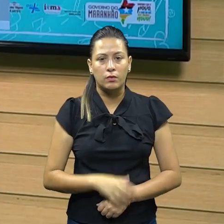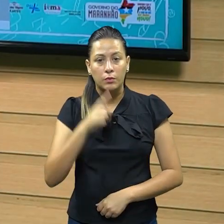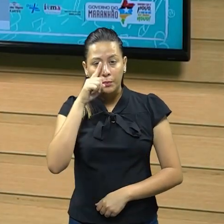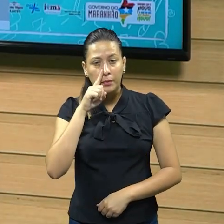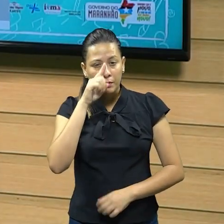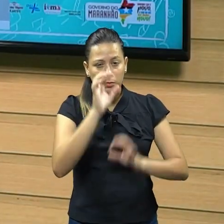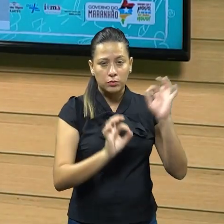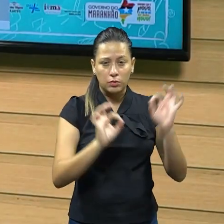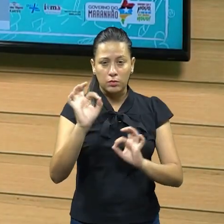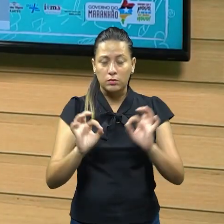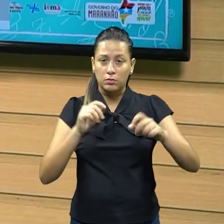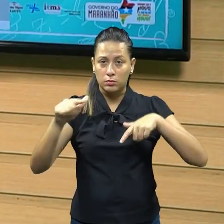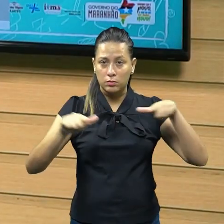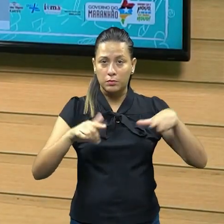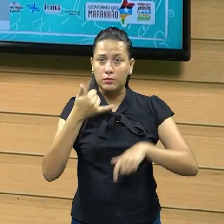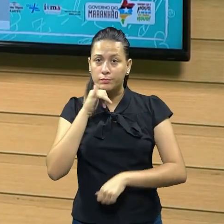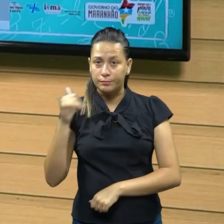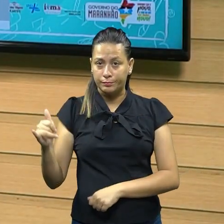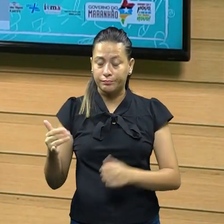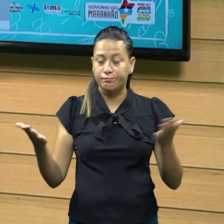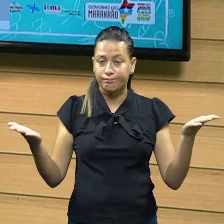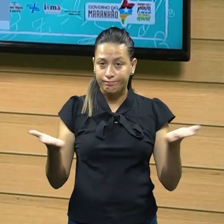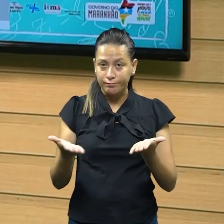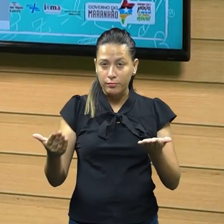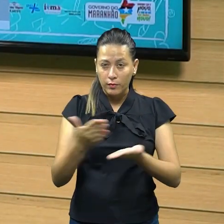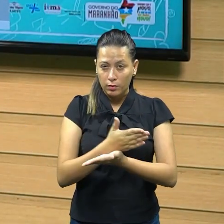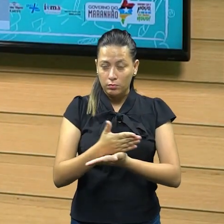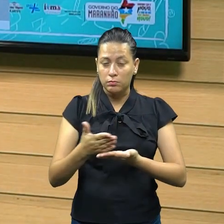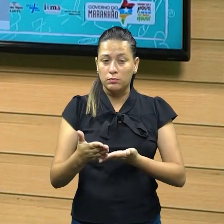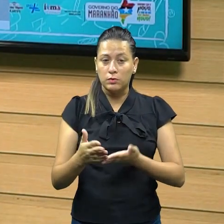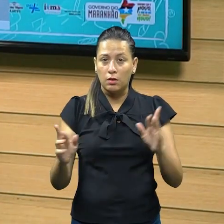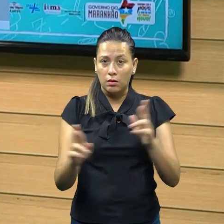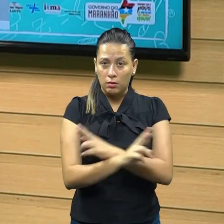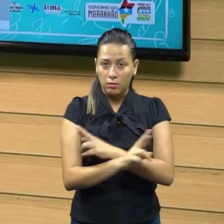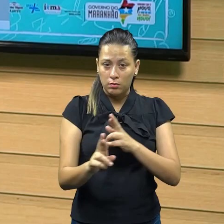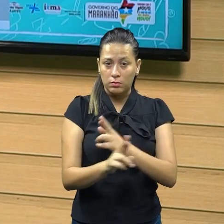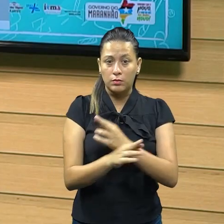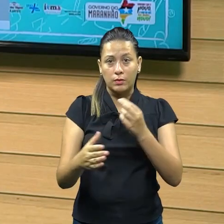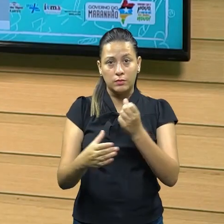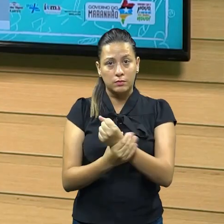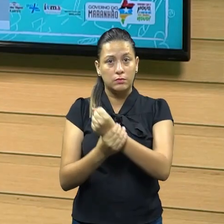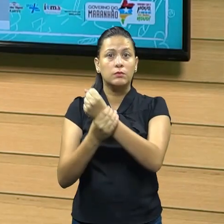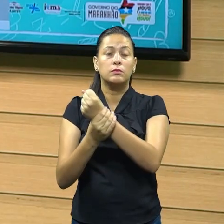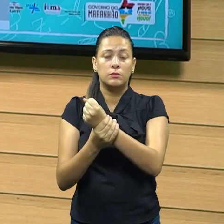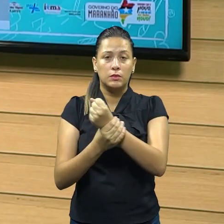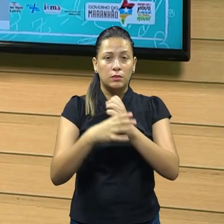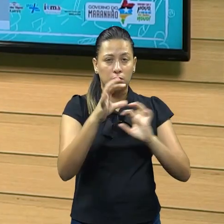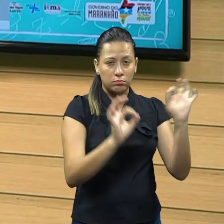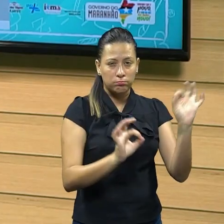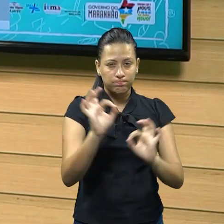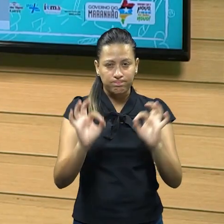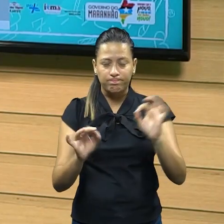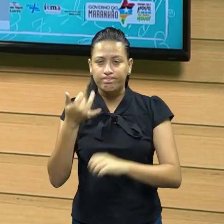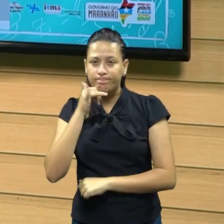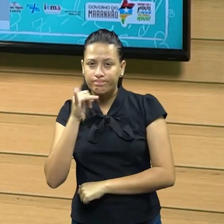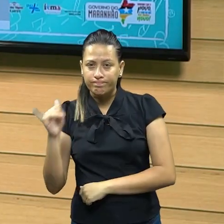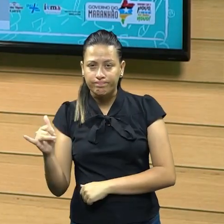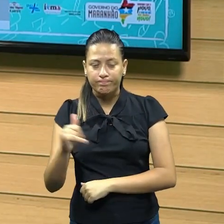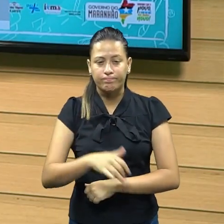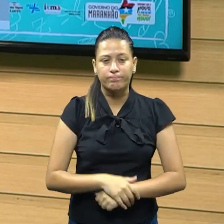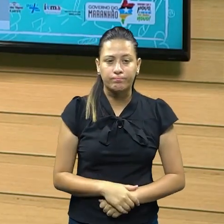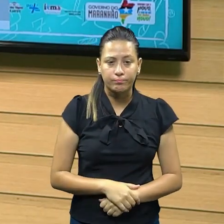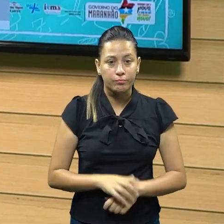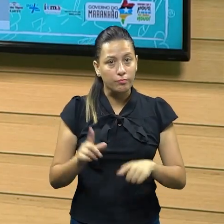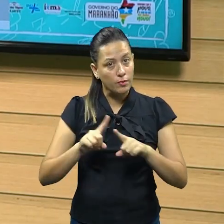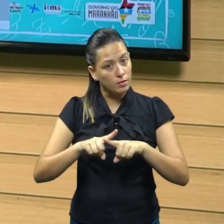Aqui nós vamos dar início realmente à parte relacionada à segurança em instalações elétricas. Mas aí a gente